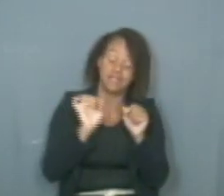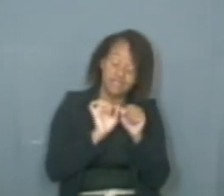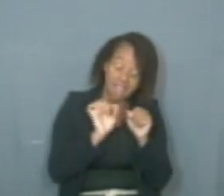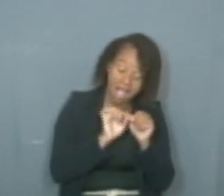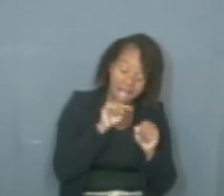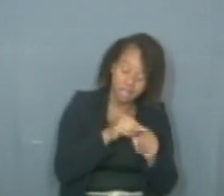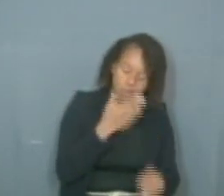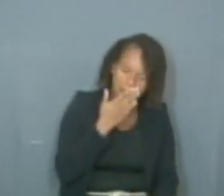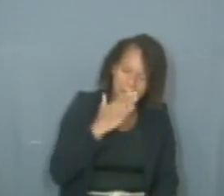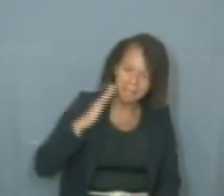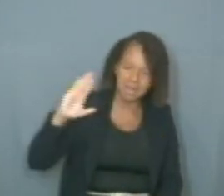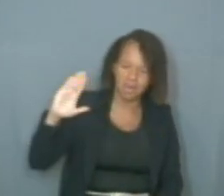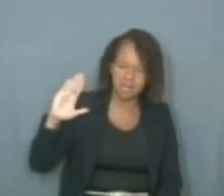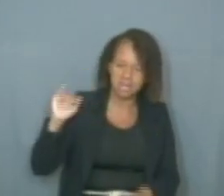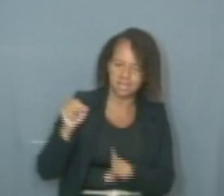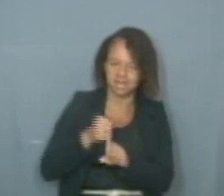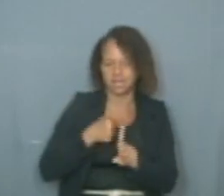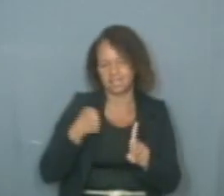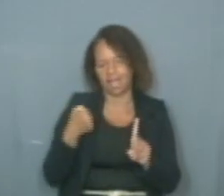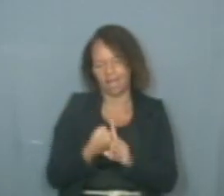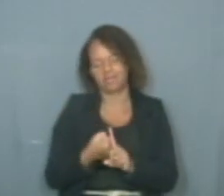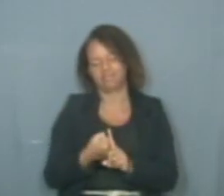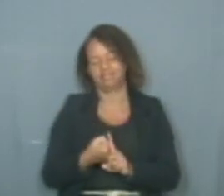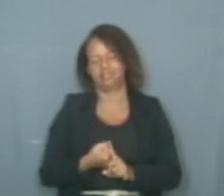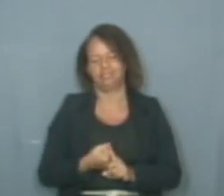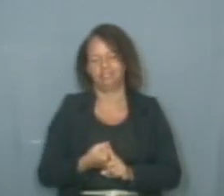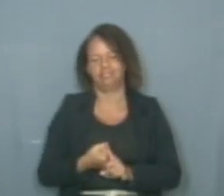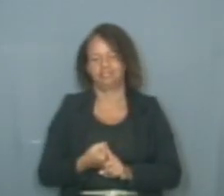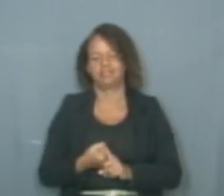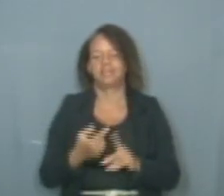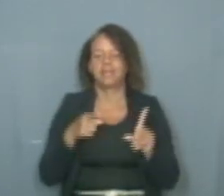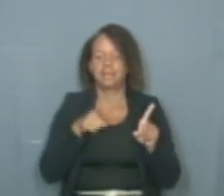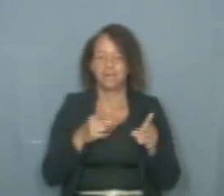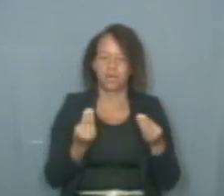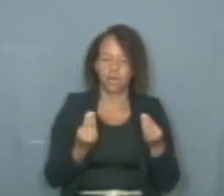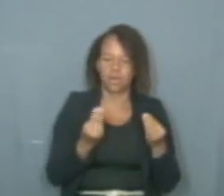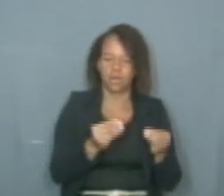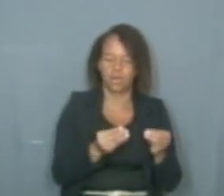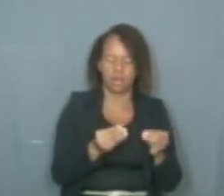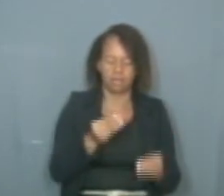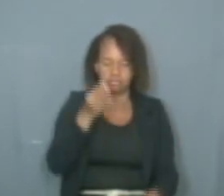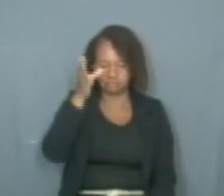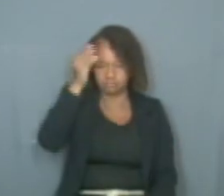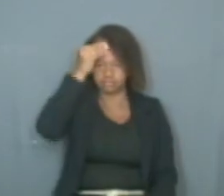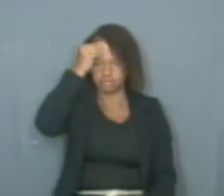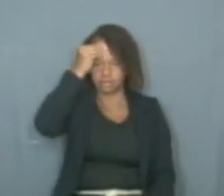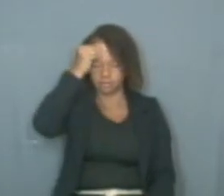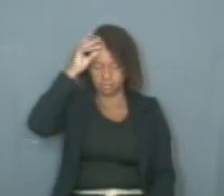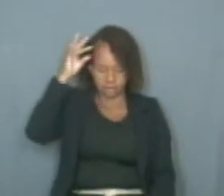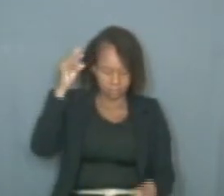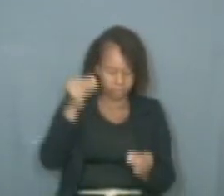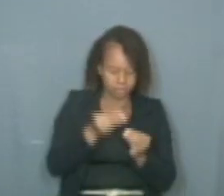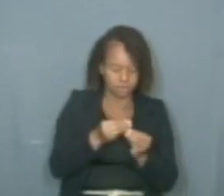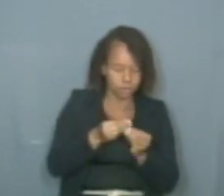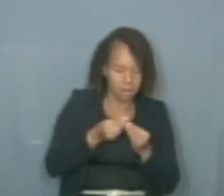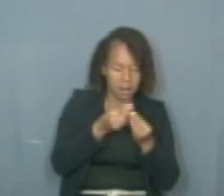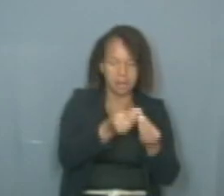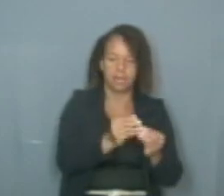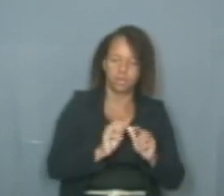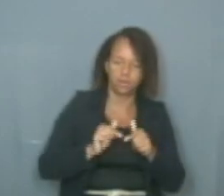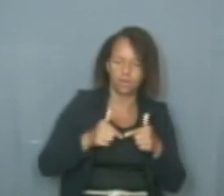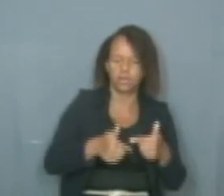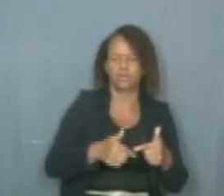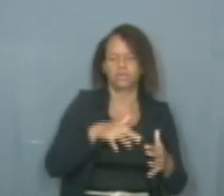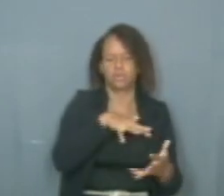por compromisso social, por colocar o seu saber em prol da luta de um